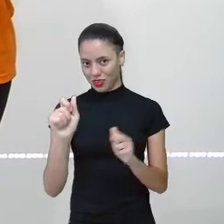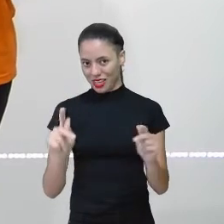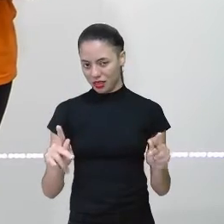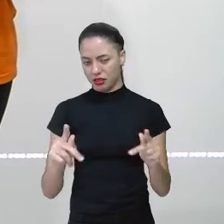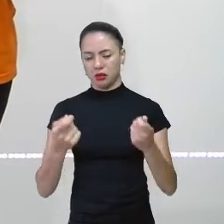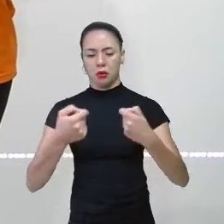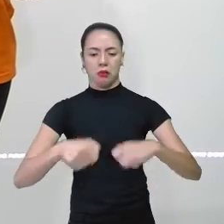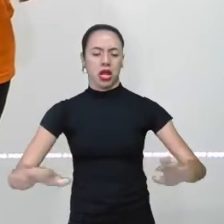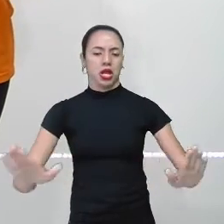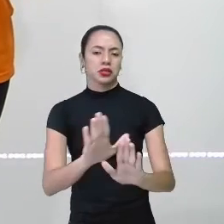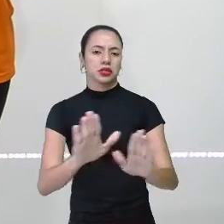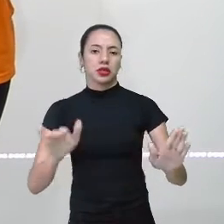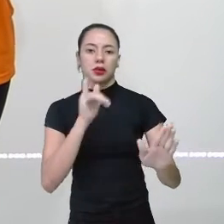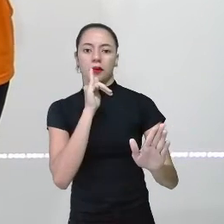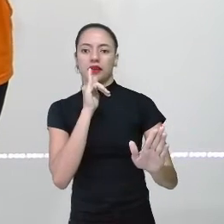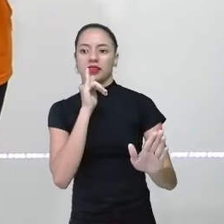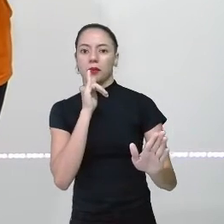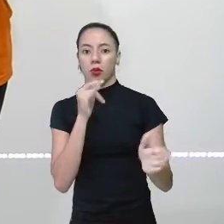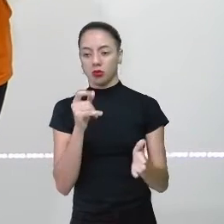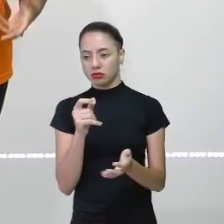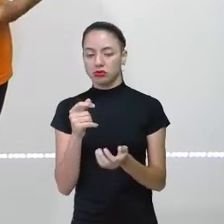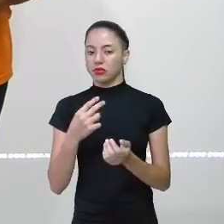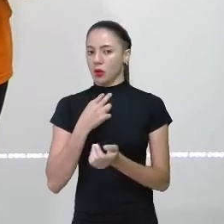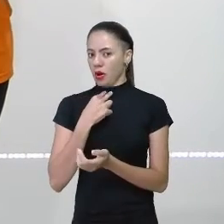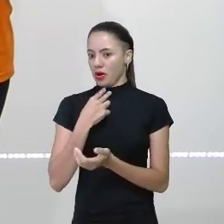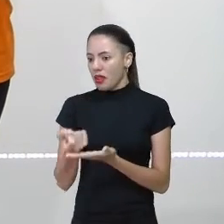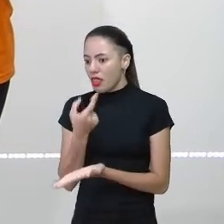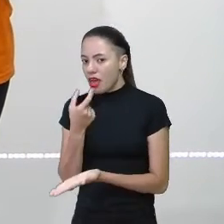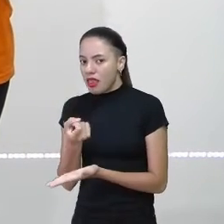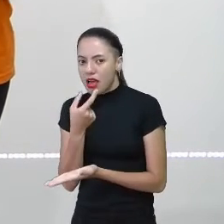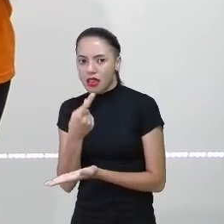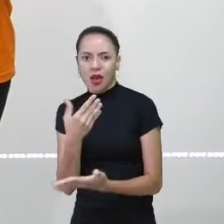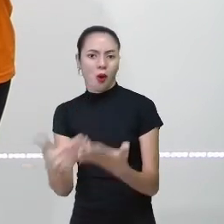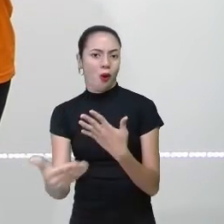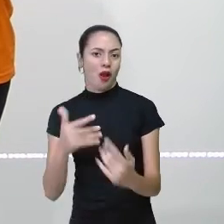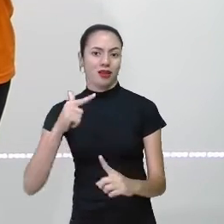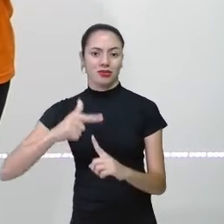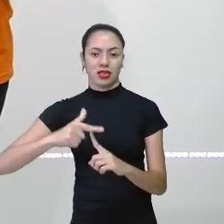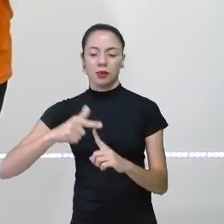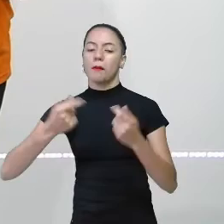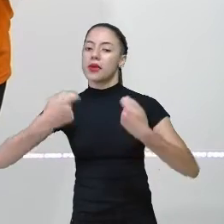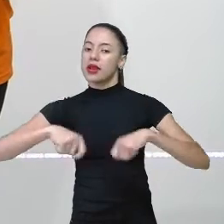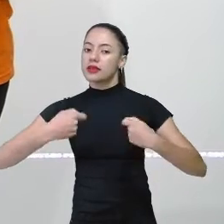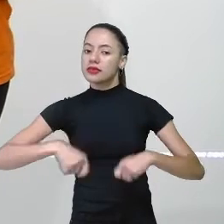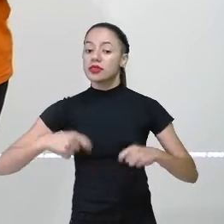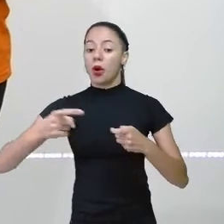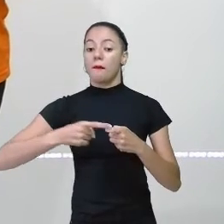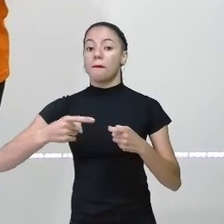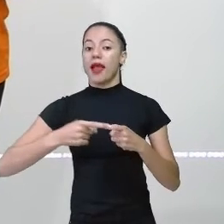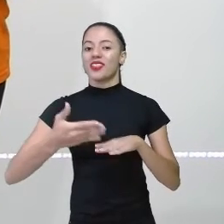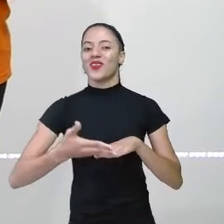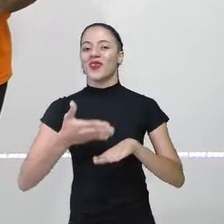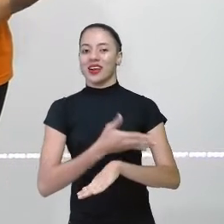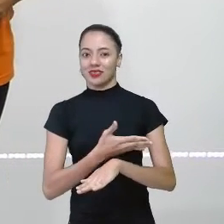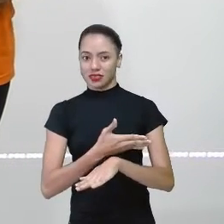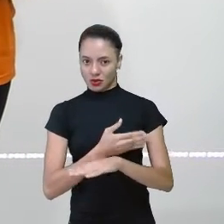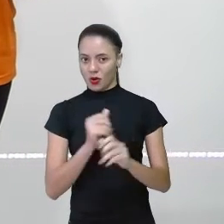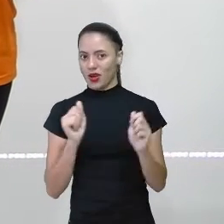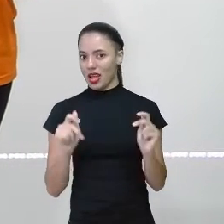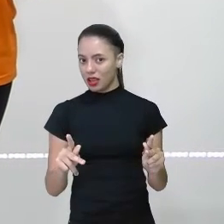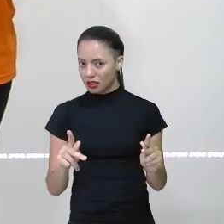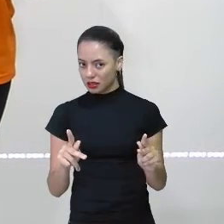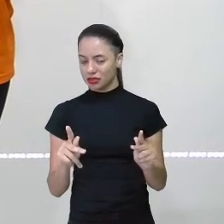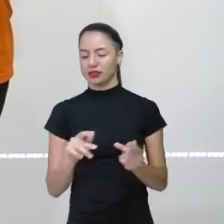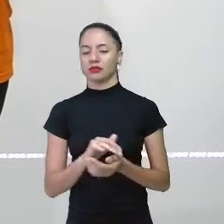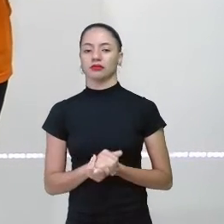estar usando nenhum tipo de medicação. Qualquer tipo de medicação tem que ser acompanhamento de um médico ou de uma médica, tá, gente? E